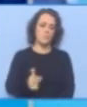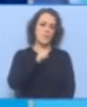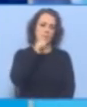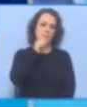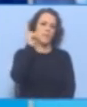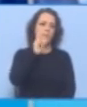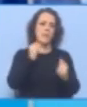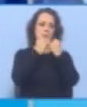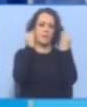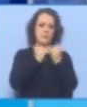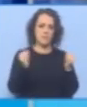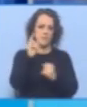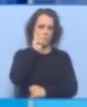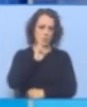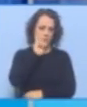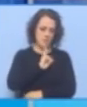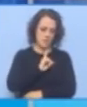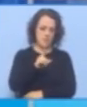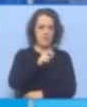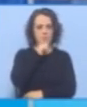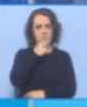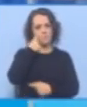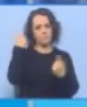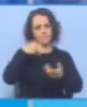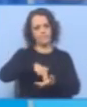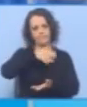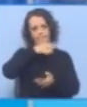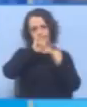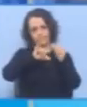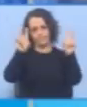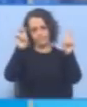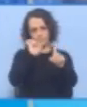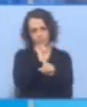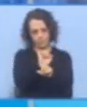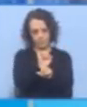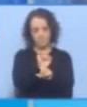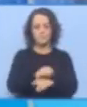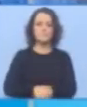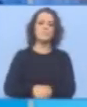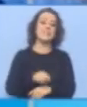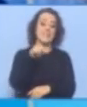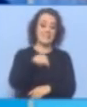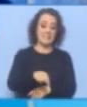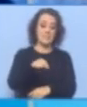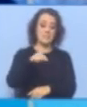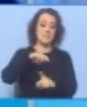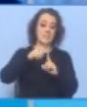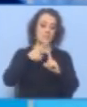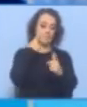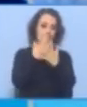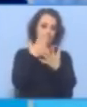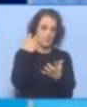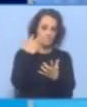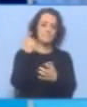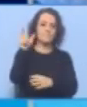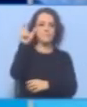Dia Internacional da Mulher, declarações nesse sentido. O que quisemos pôr em relevo foi um aspecto que também o